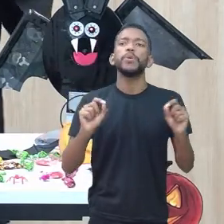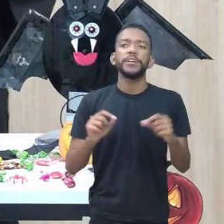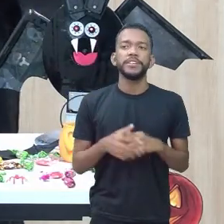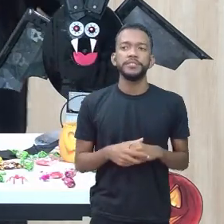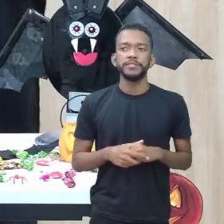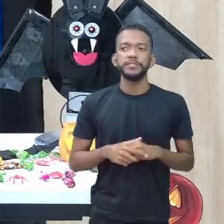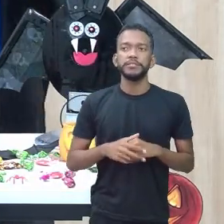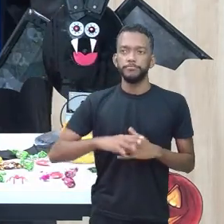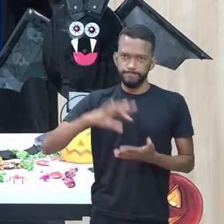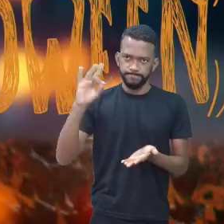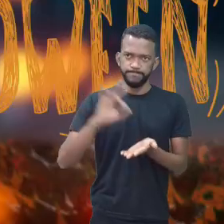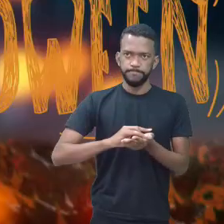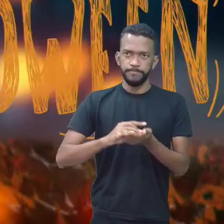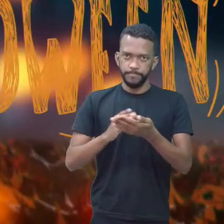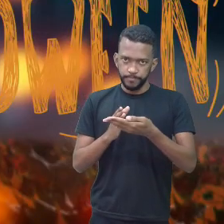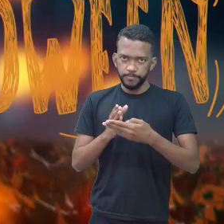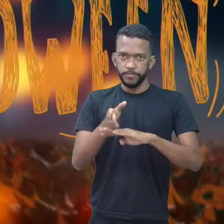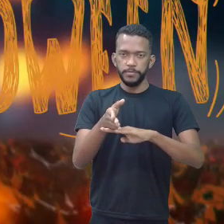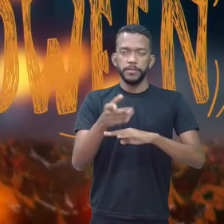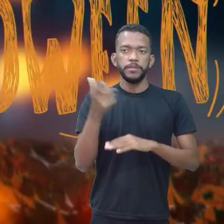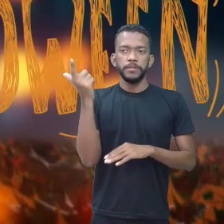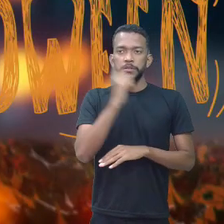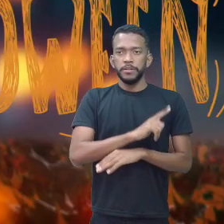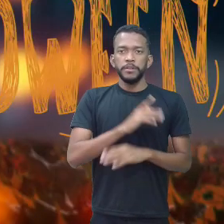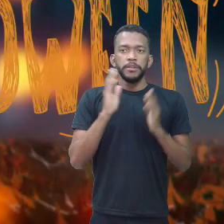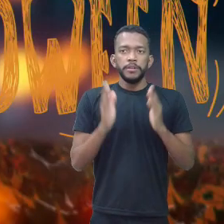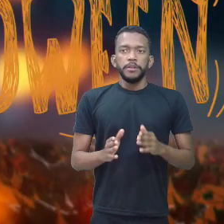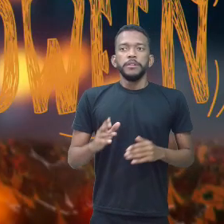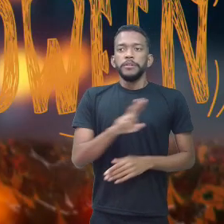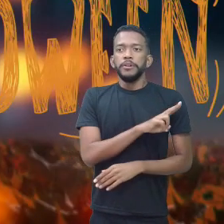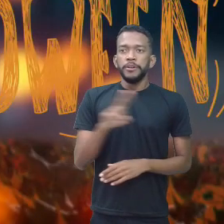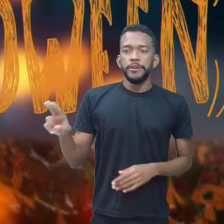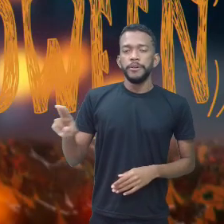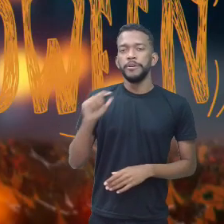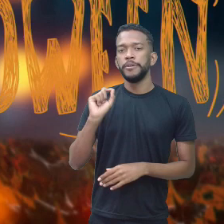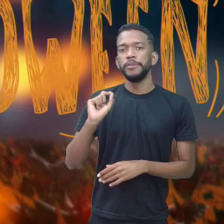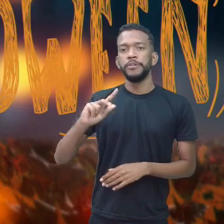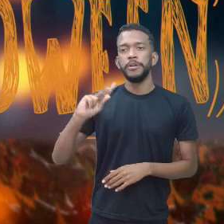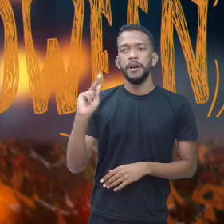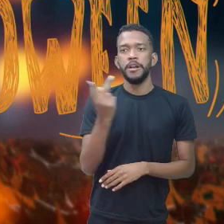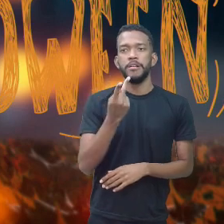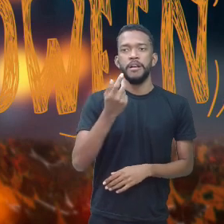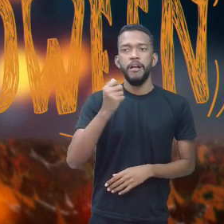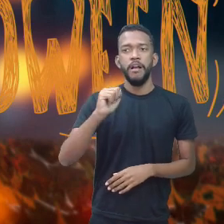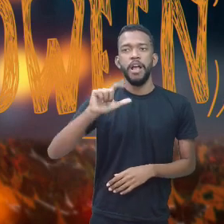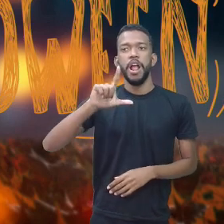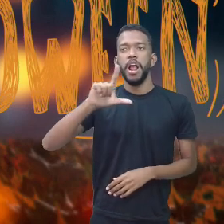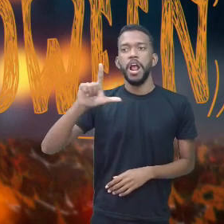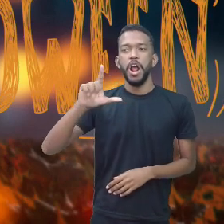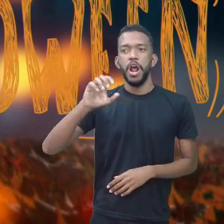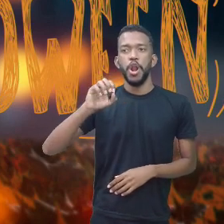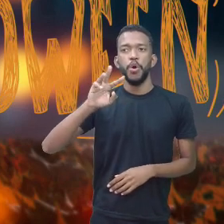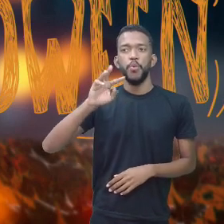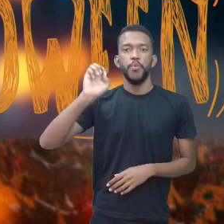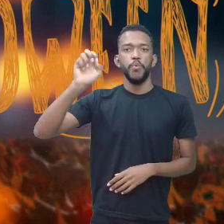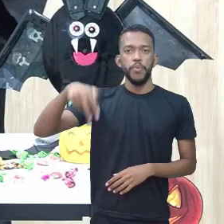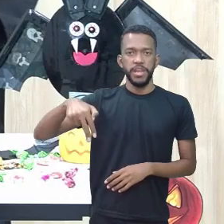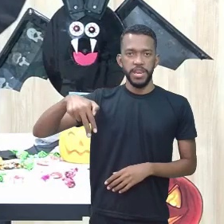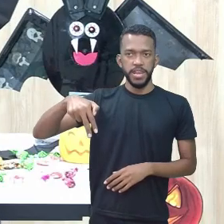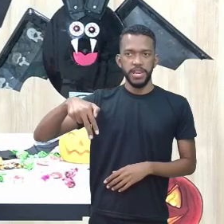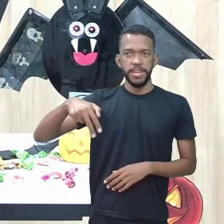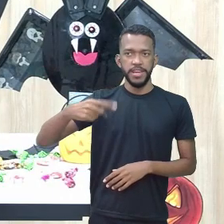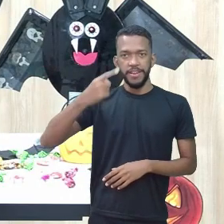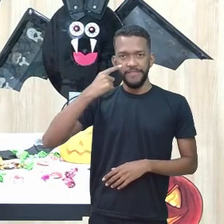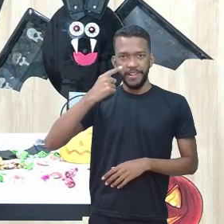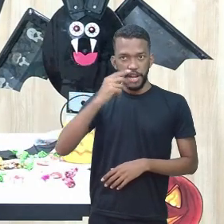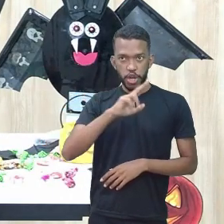de fato ele entra e a gente chama pelo nome e pronuncia Halloween. Halloween, tá? A